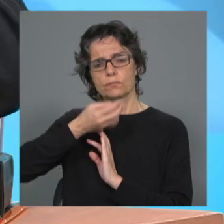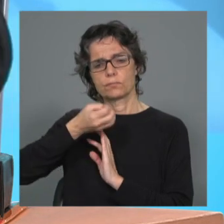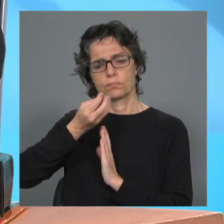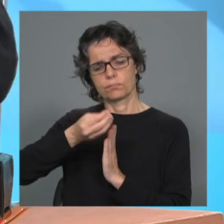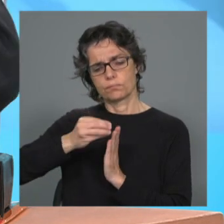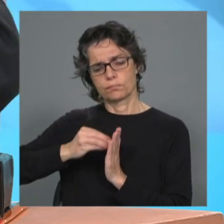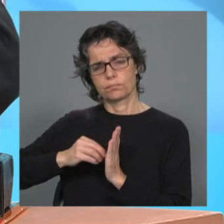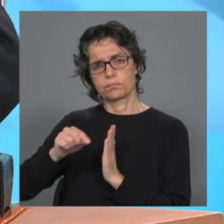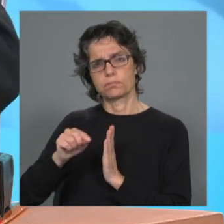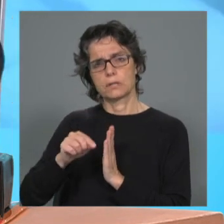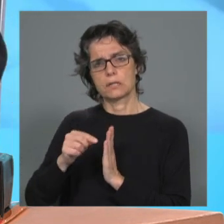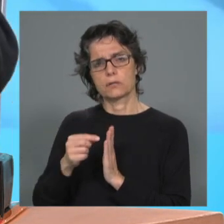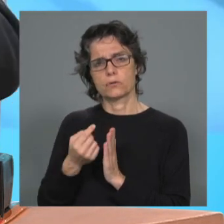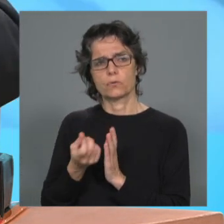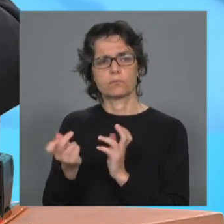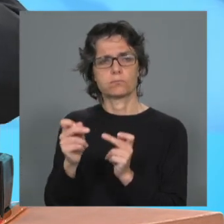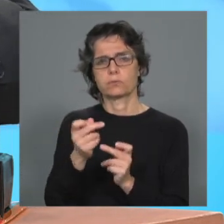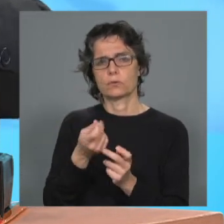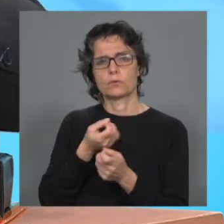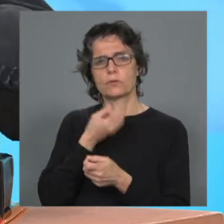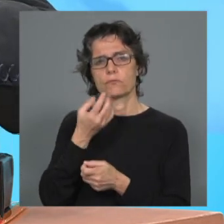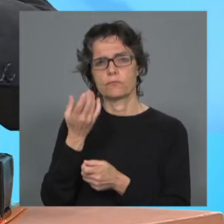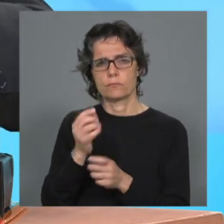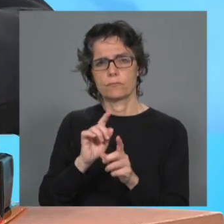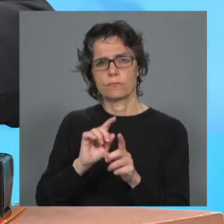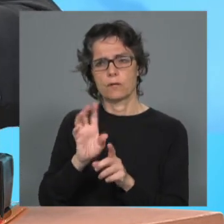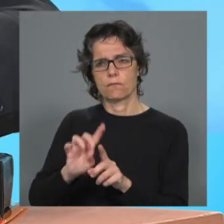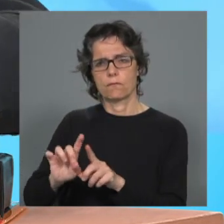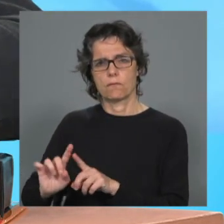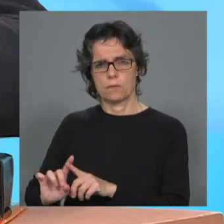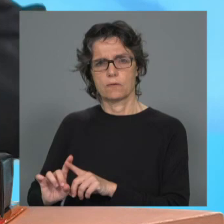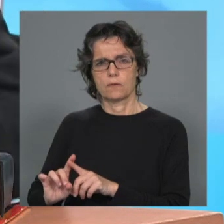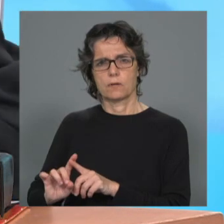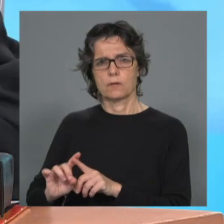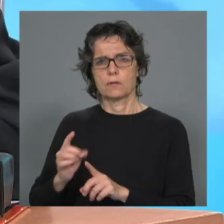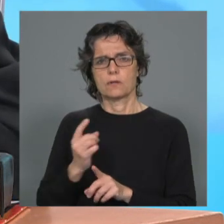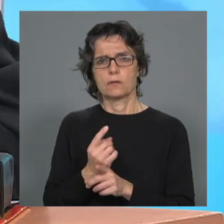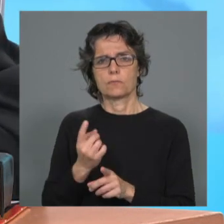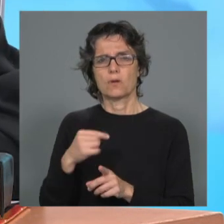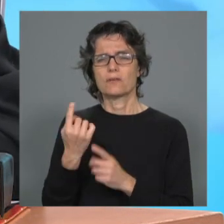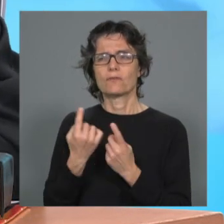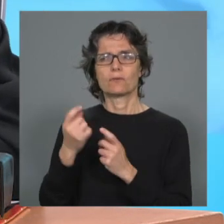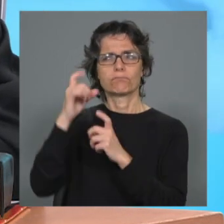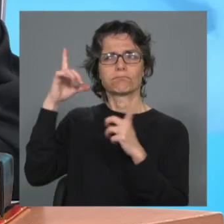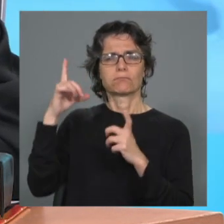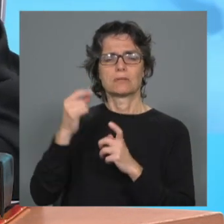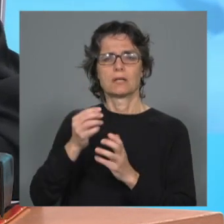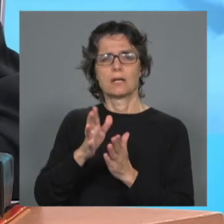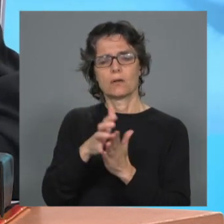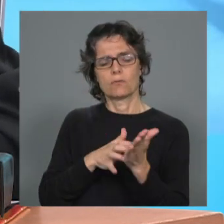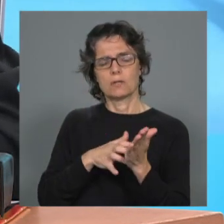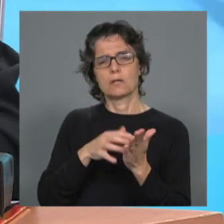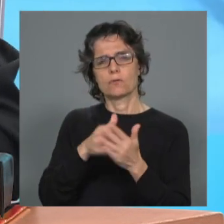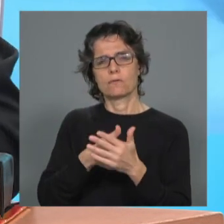ele interpreta o acontecimento, e é importante dizê-lo, porque nós muitas vezes pensamos que as narrativas evangélicas